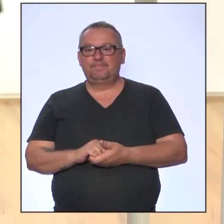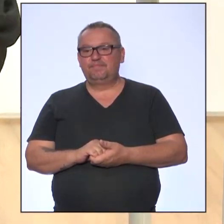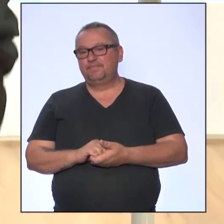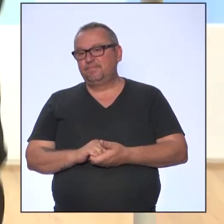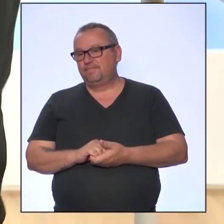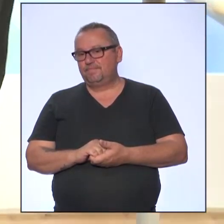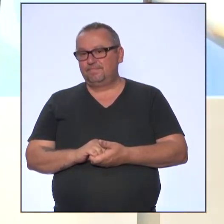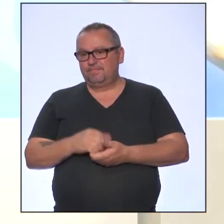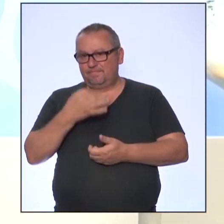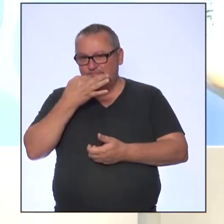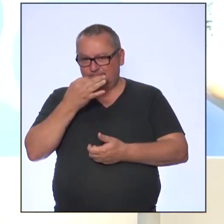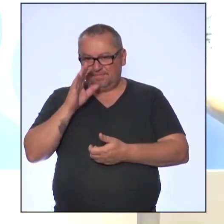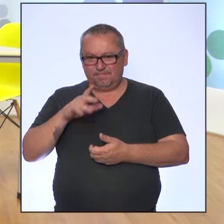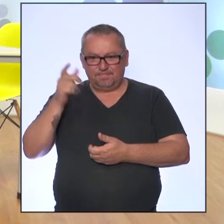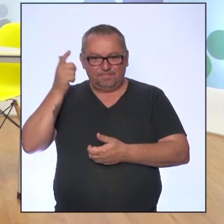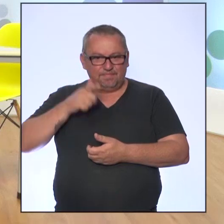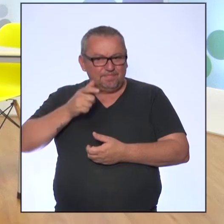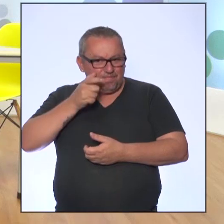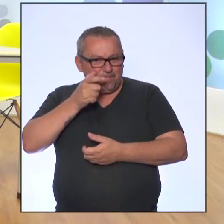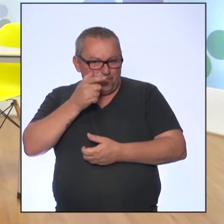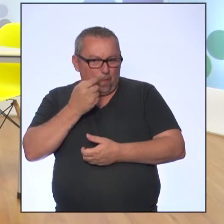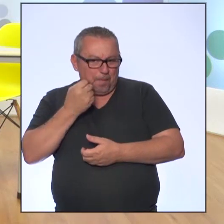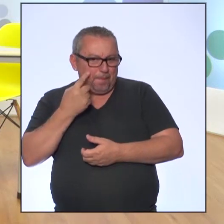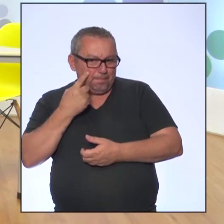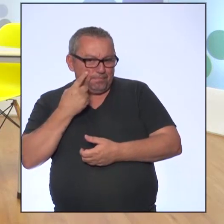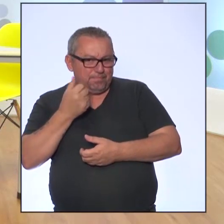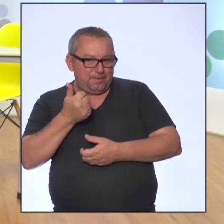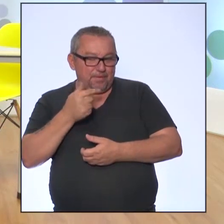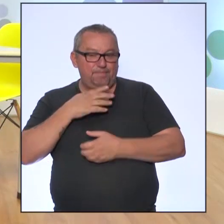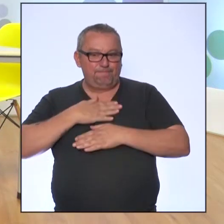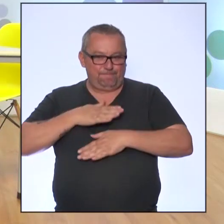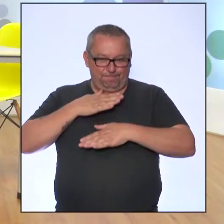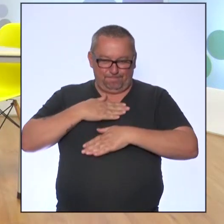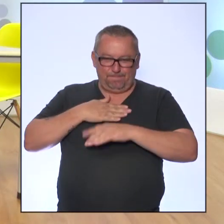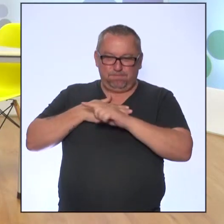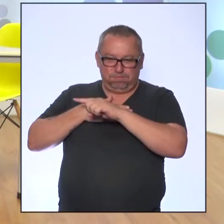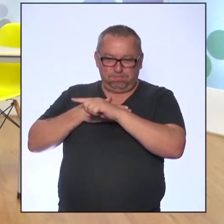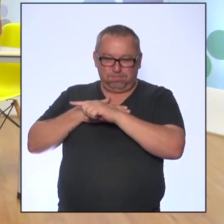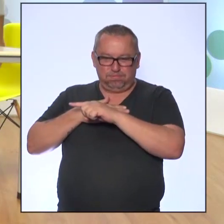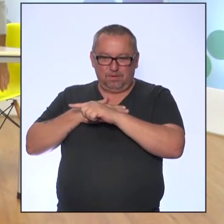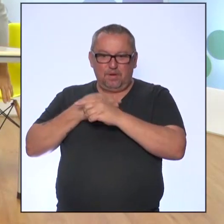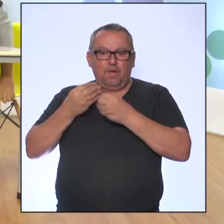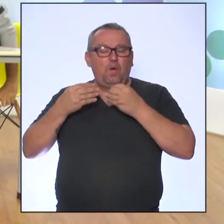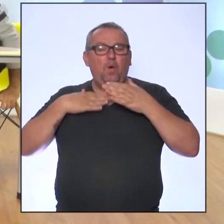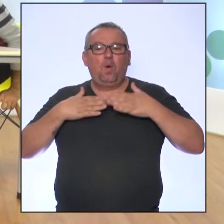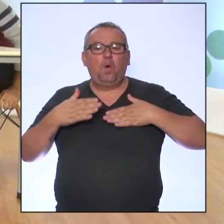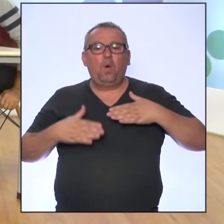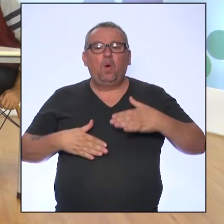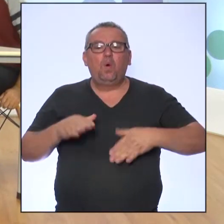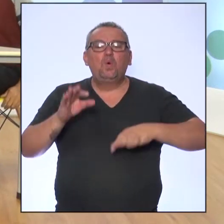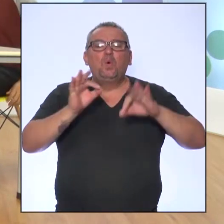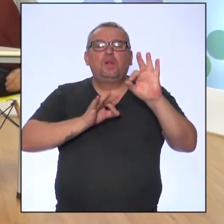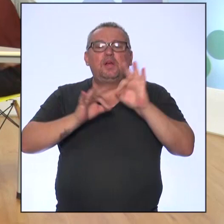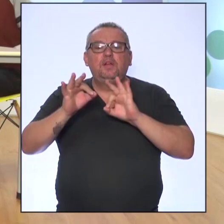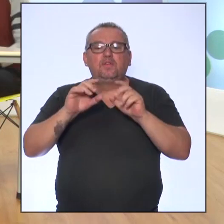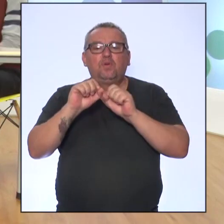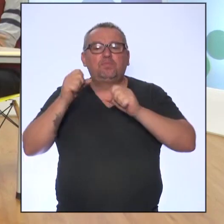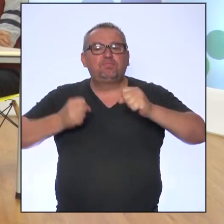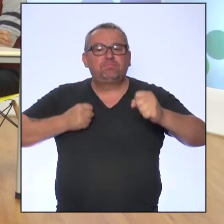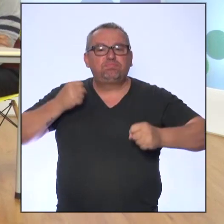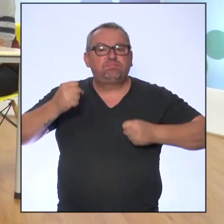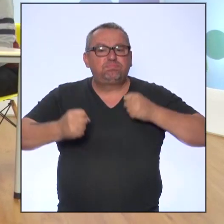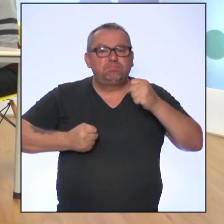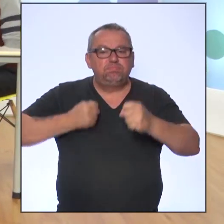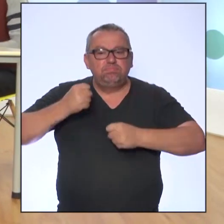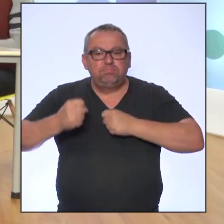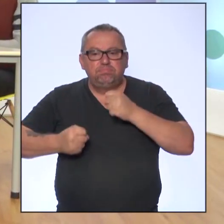Acho que já deu para observar bem o Fernando, né? Vamos deixar ele descansar um pouco. Como que o corpo dele se organizou para realizar a corrida, né? Como a gente não